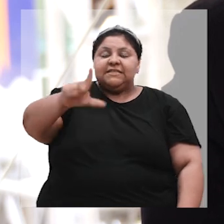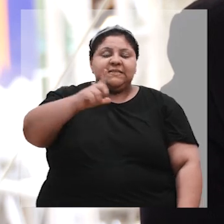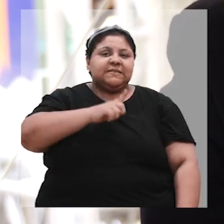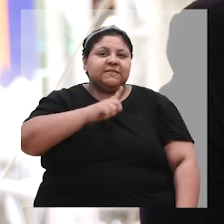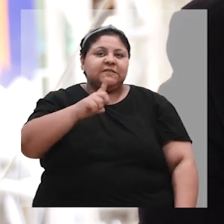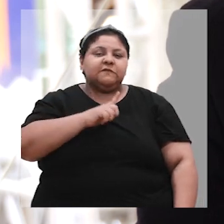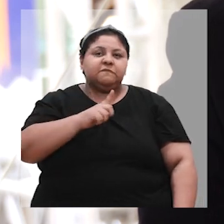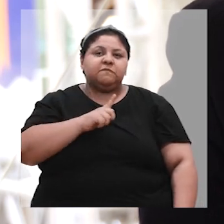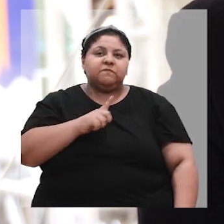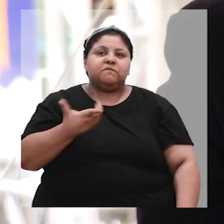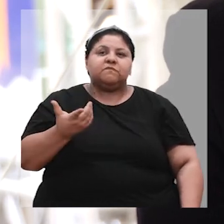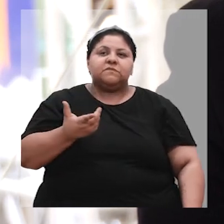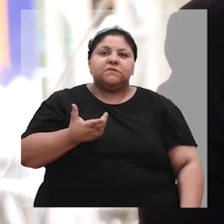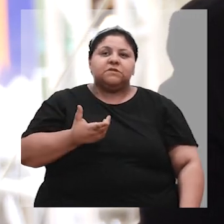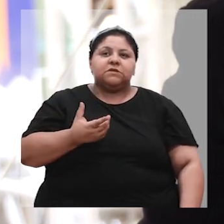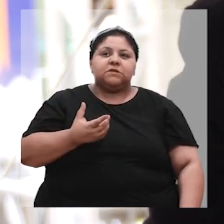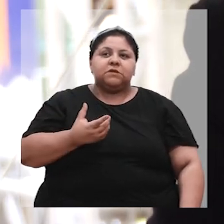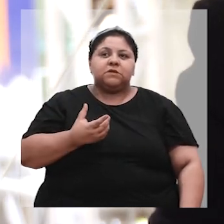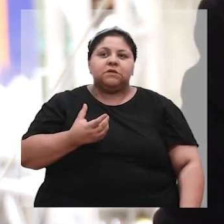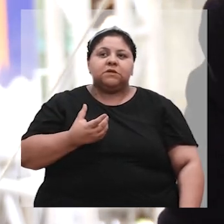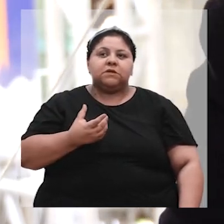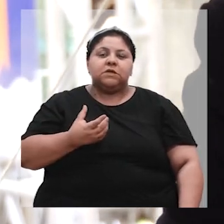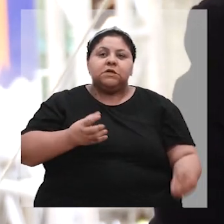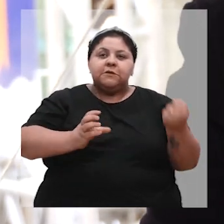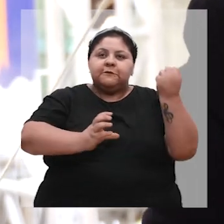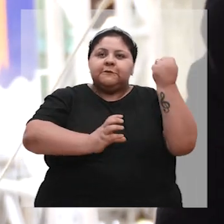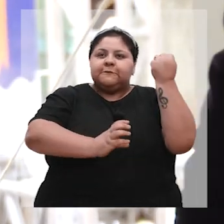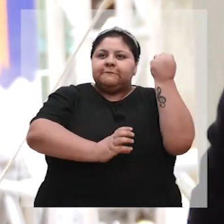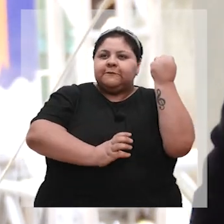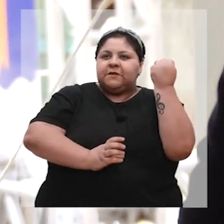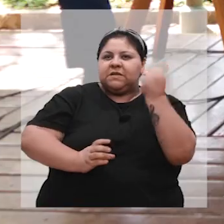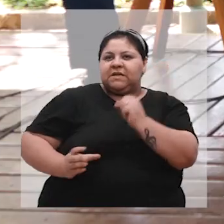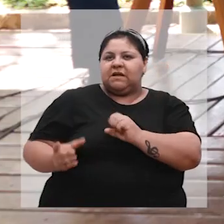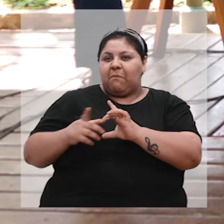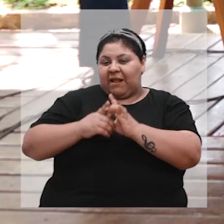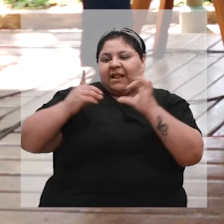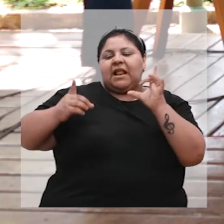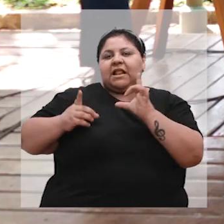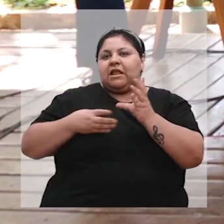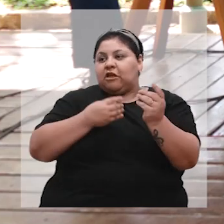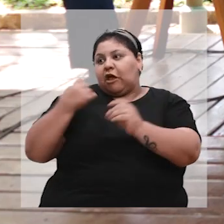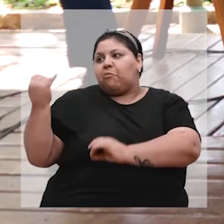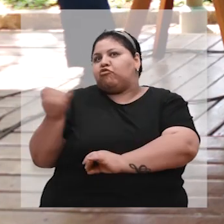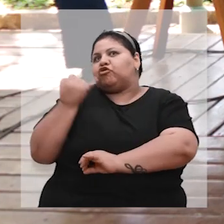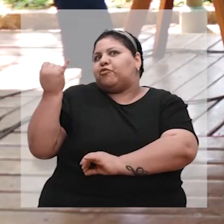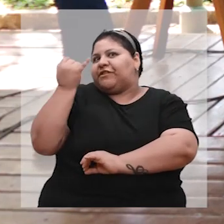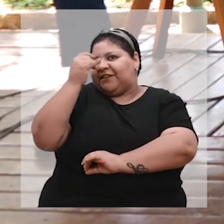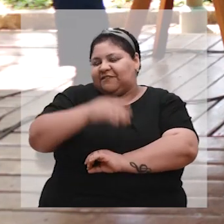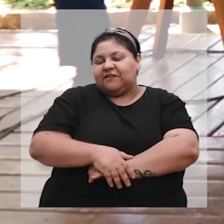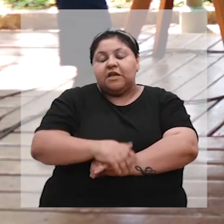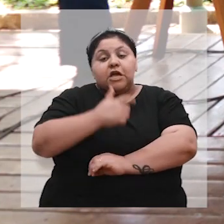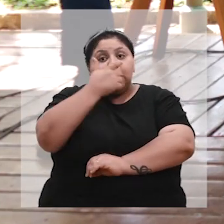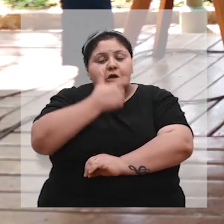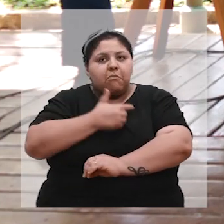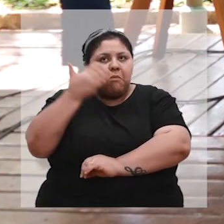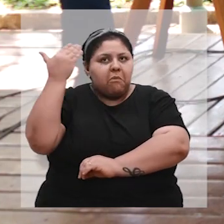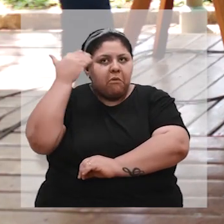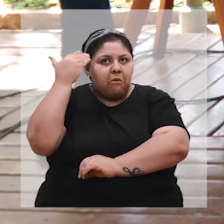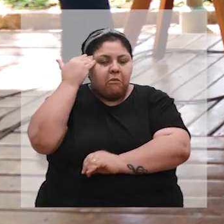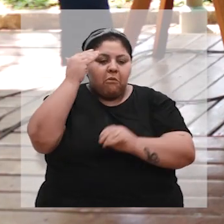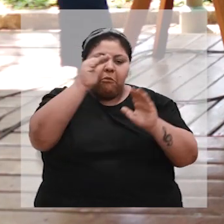tem uma questão bem democrática dentro da associação, que é muito importante, né? Olha que bom saber do Tiago que